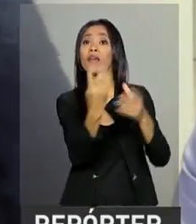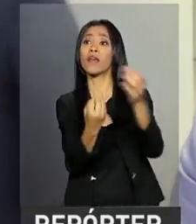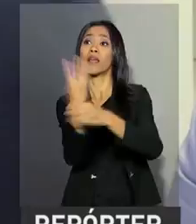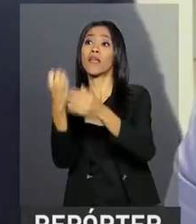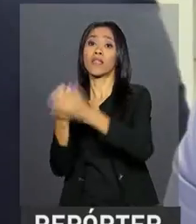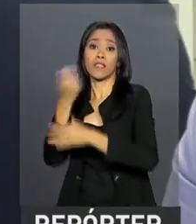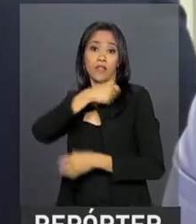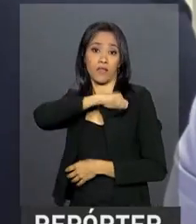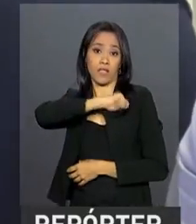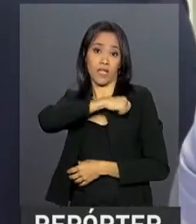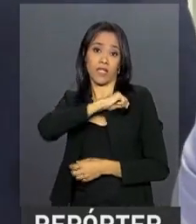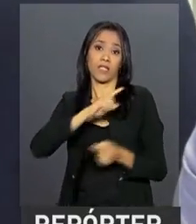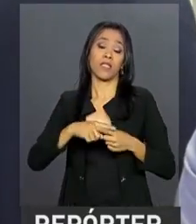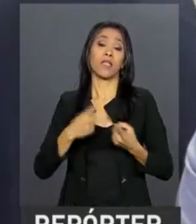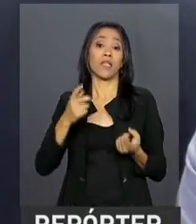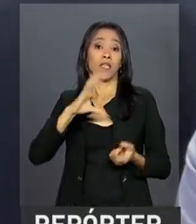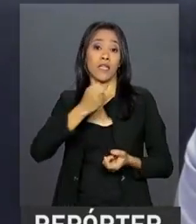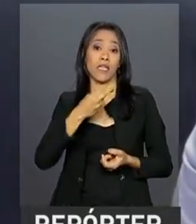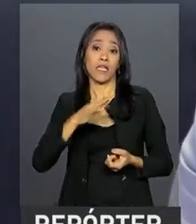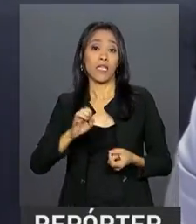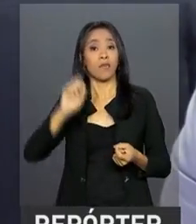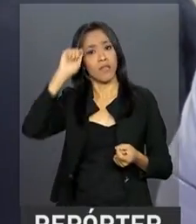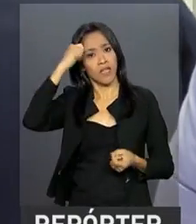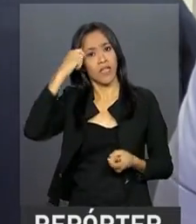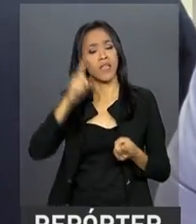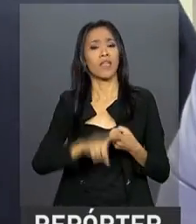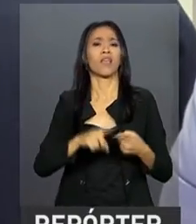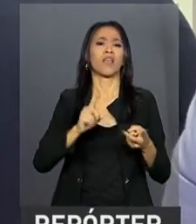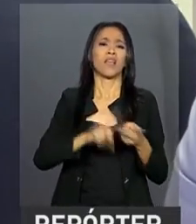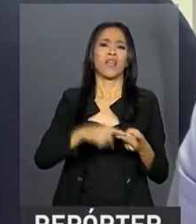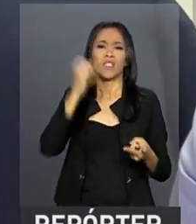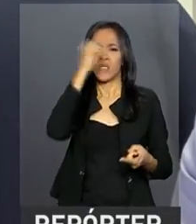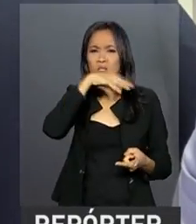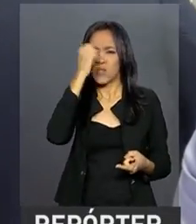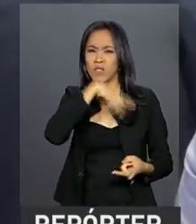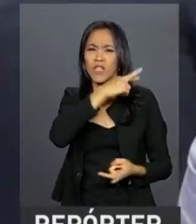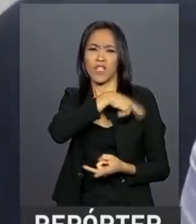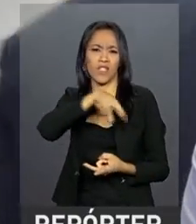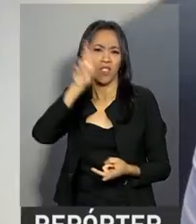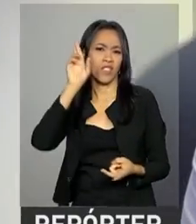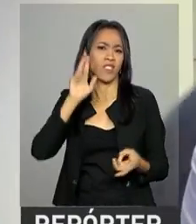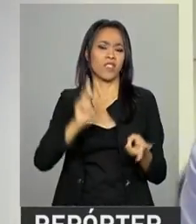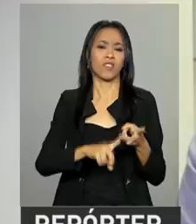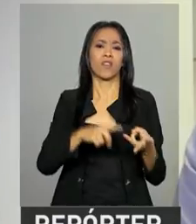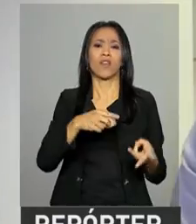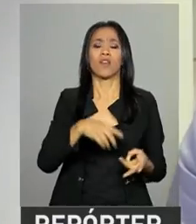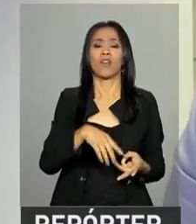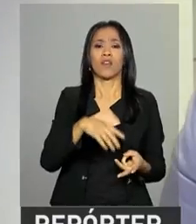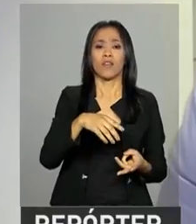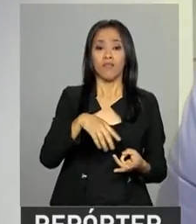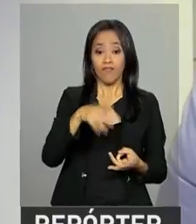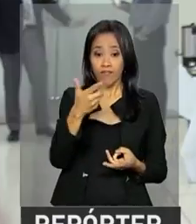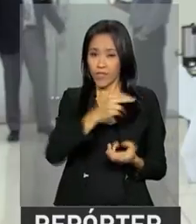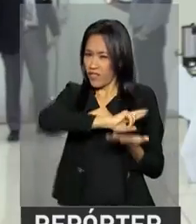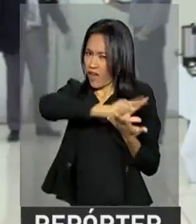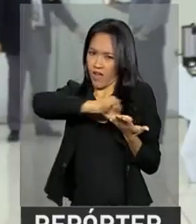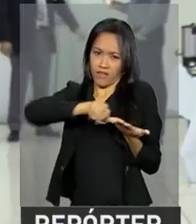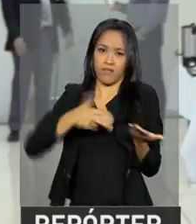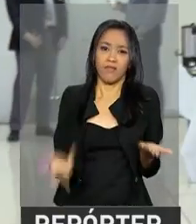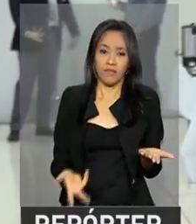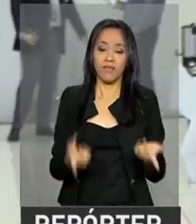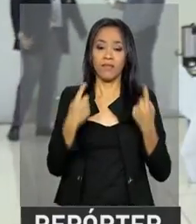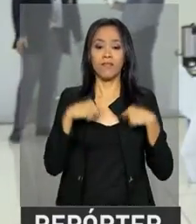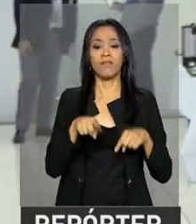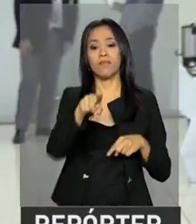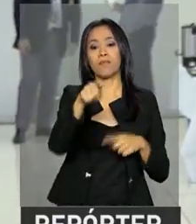crimes raciais, discriminação racial, xenofobia, intolerância religiosa e intolerâncias correlatas. Precisa